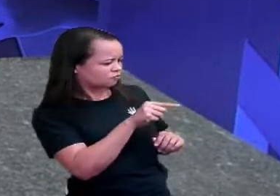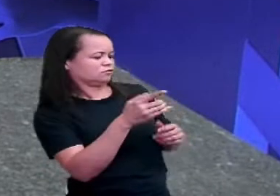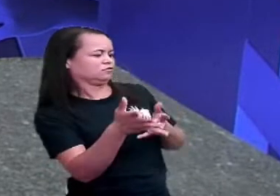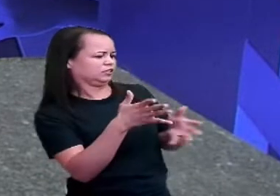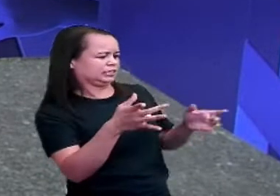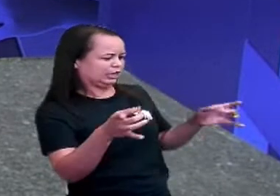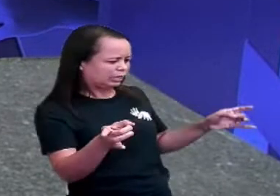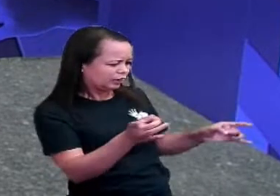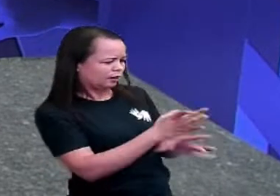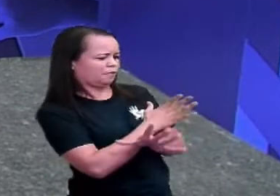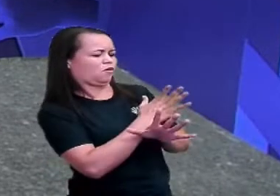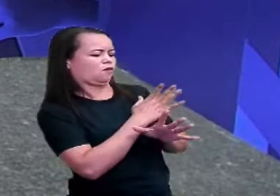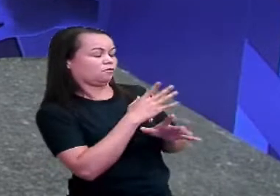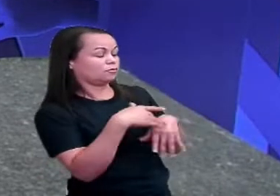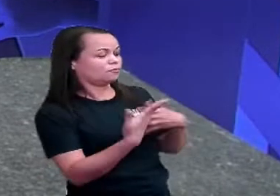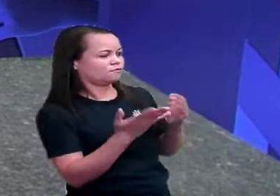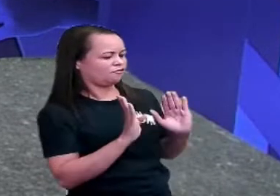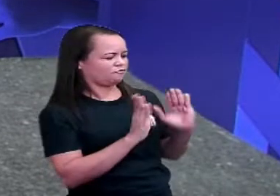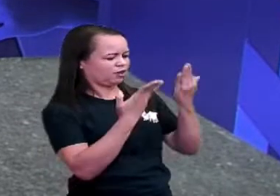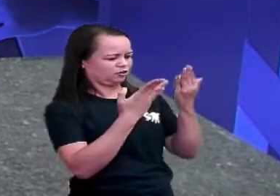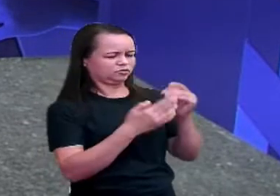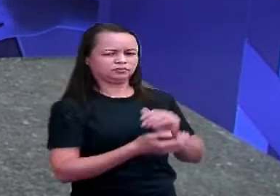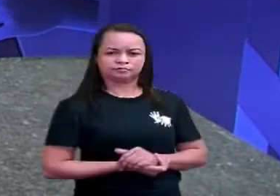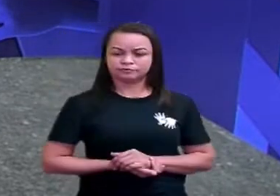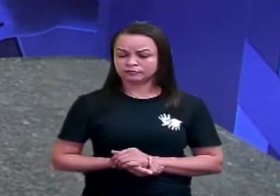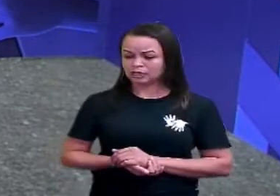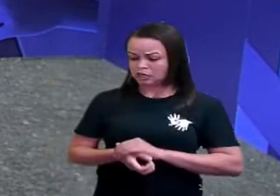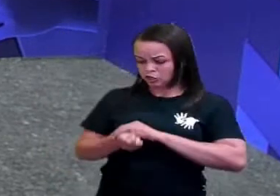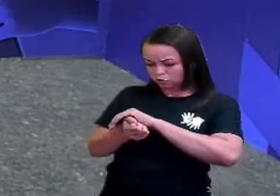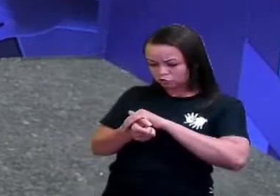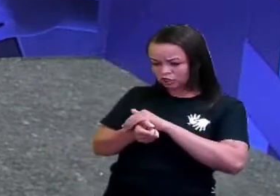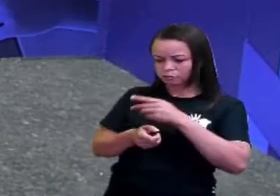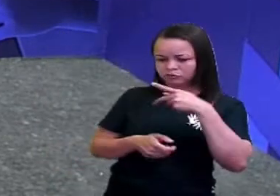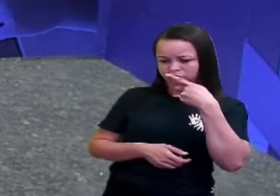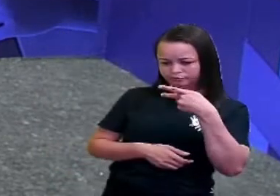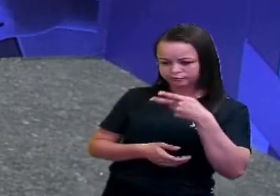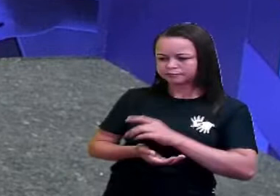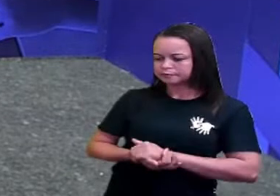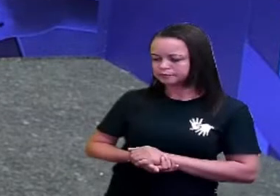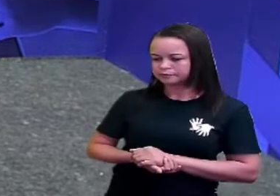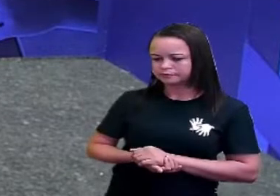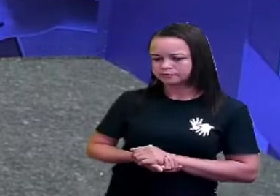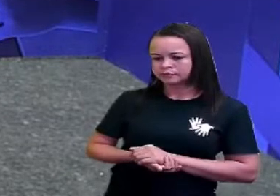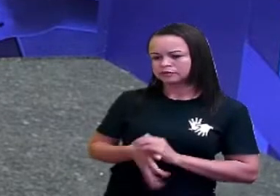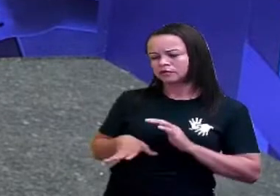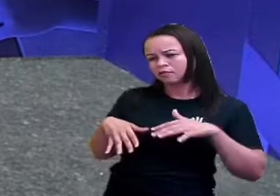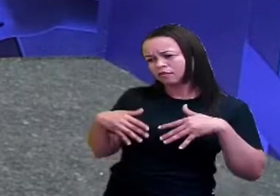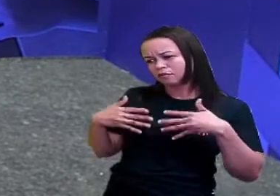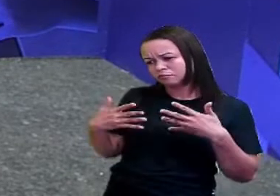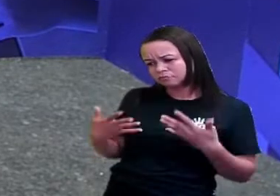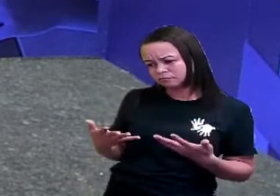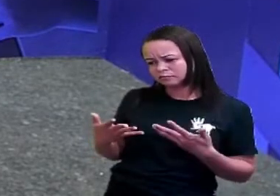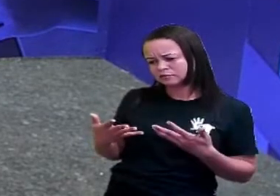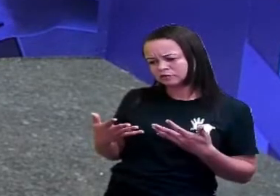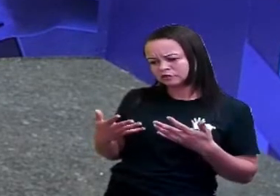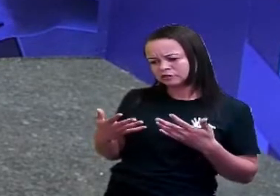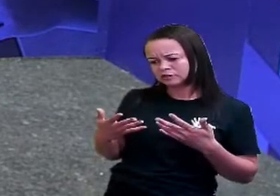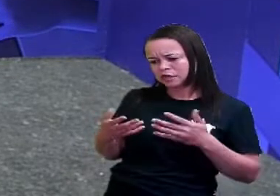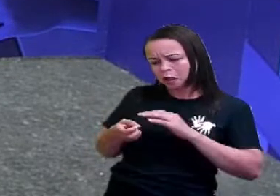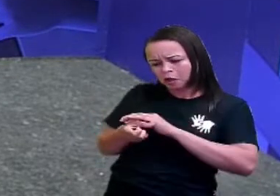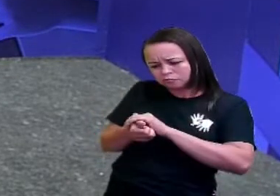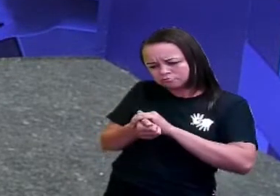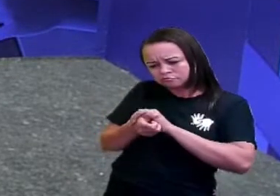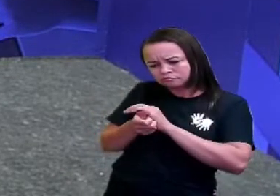com a festa!" O jabuti logo falou assim: "Ó, baile de